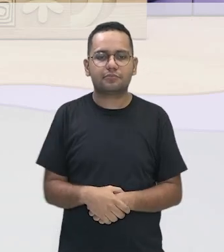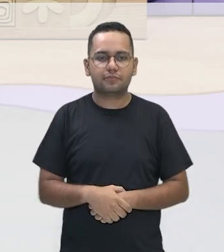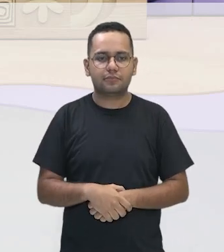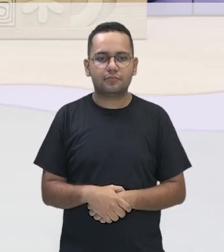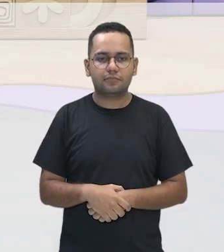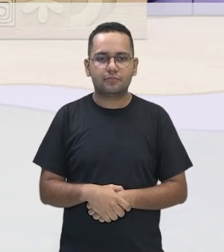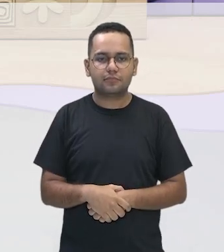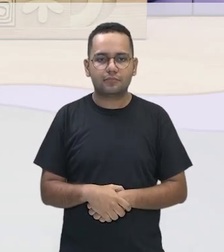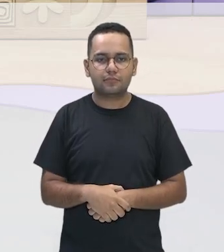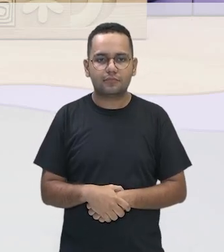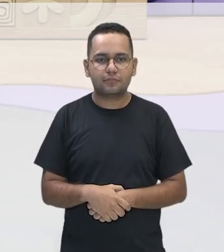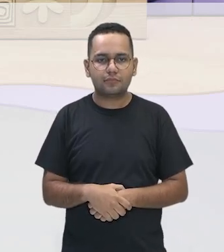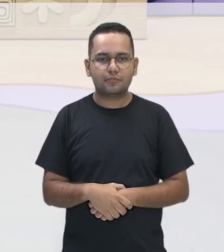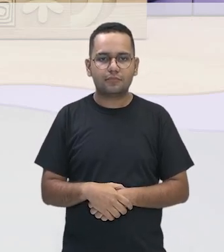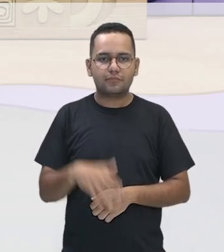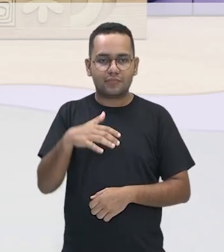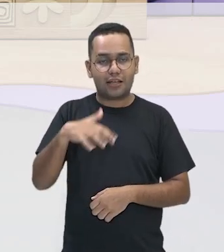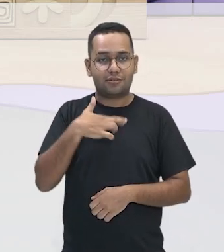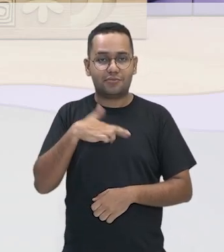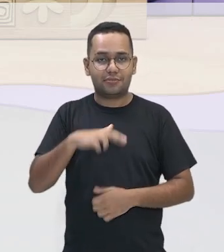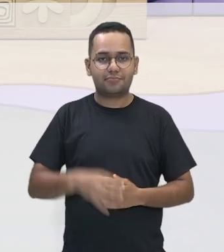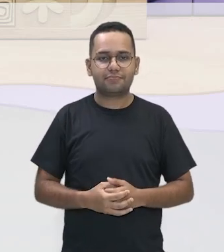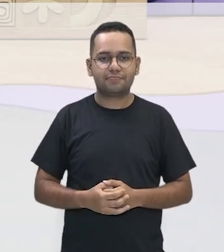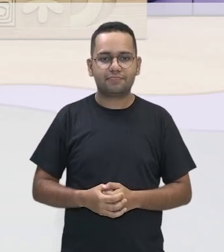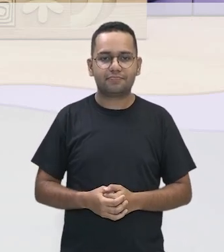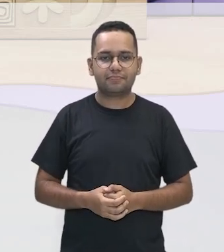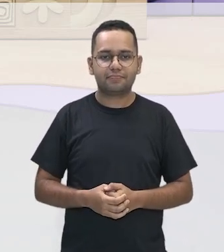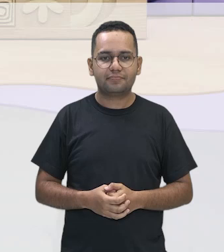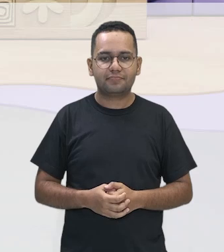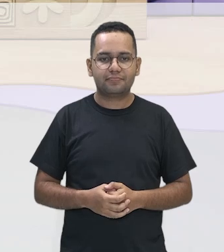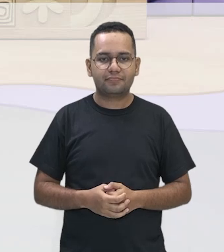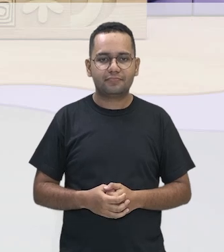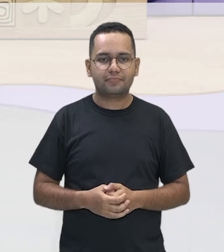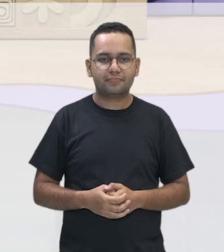no componente de ensino religioso. Então, fica